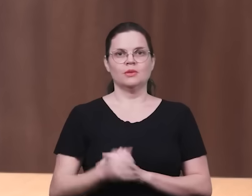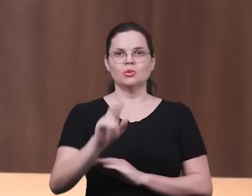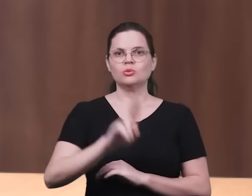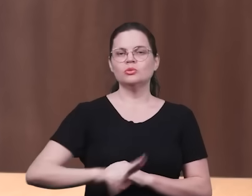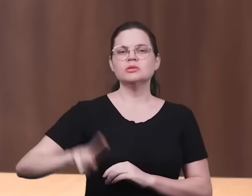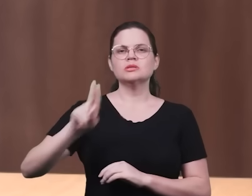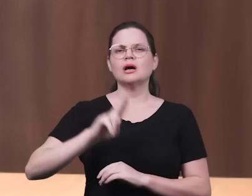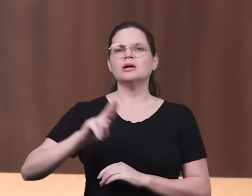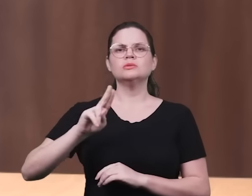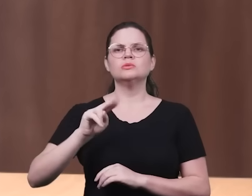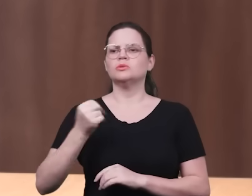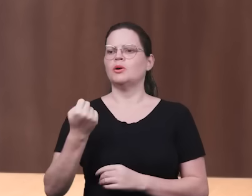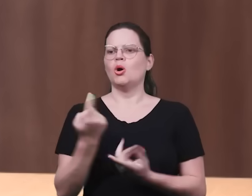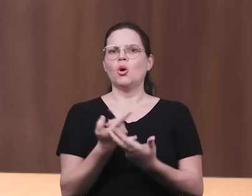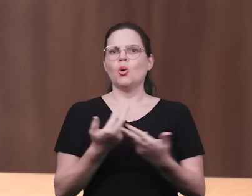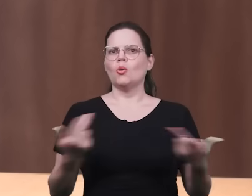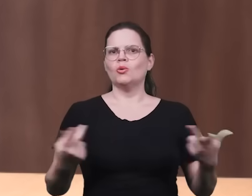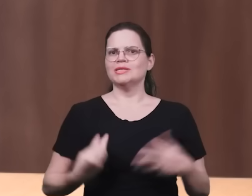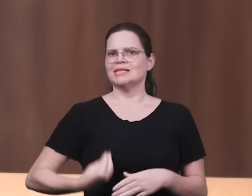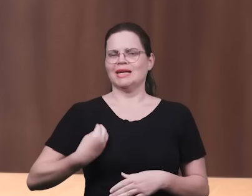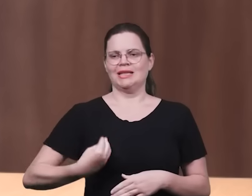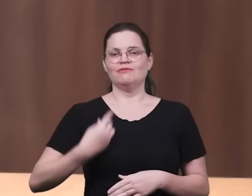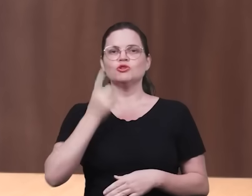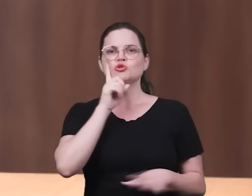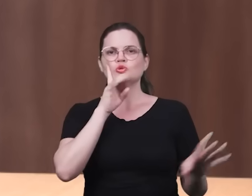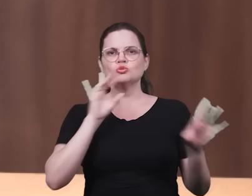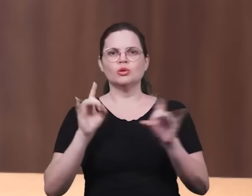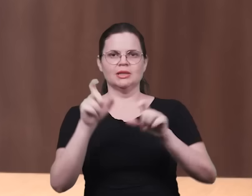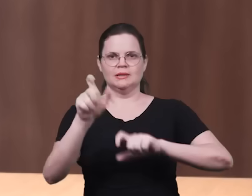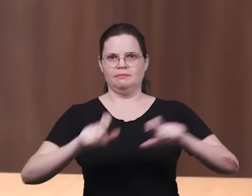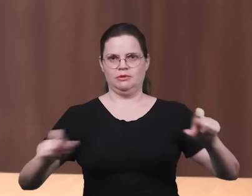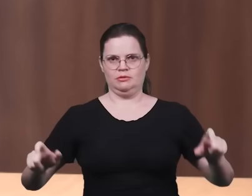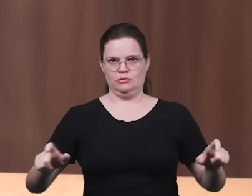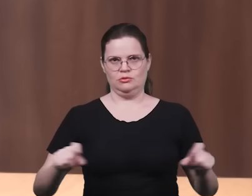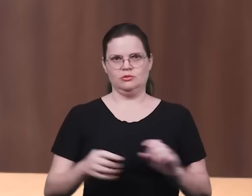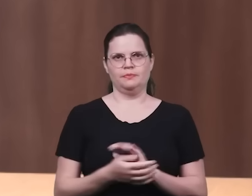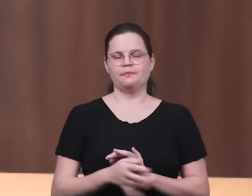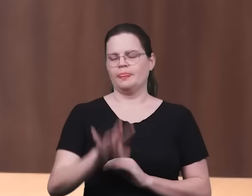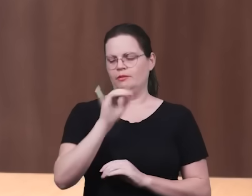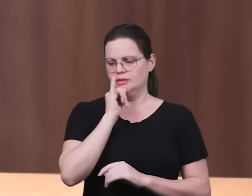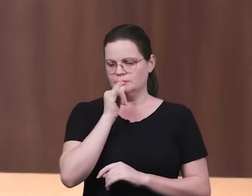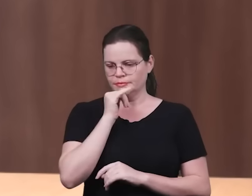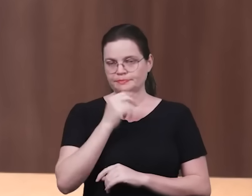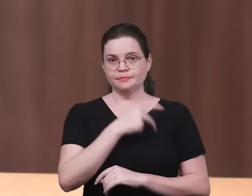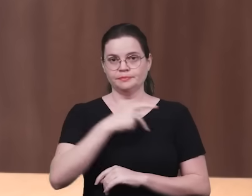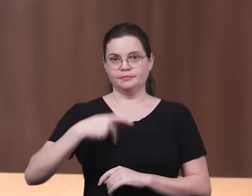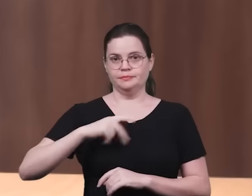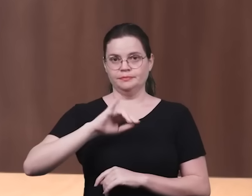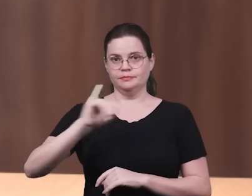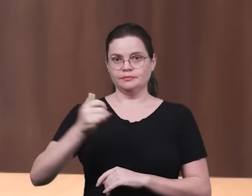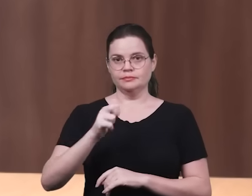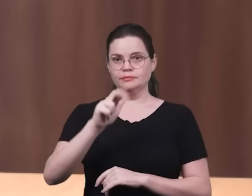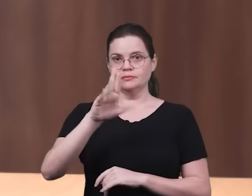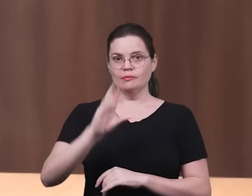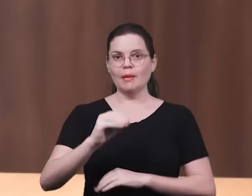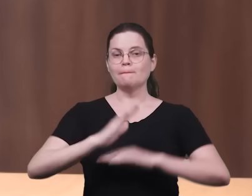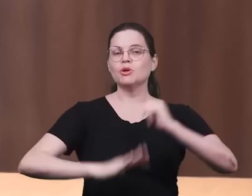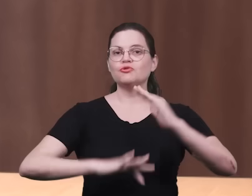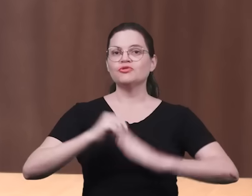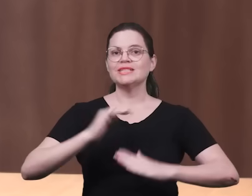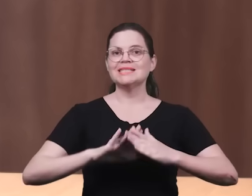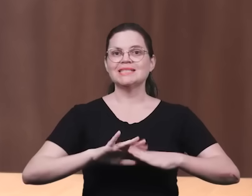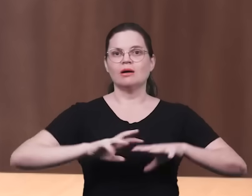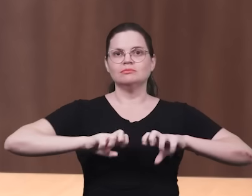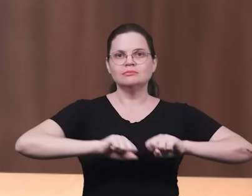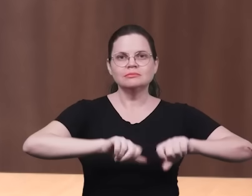aquilo que é da vida da pessoa, do cotidiano, né? O Jairo, por exemplo, viveu toda a vida como padeiro. Ele tinha